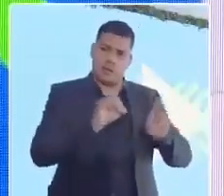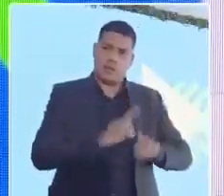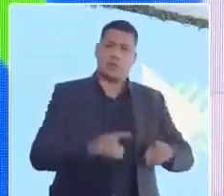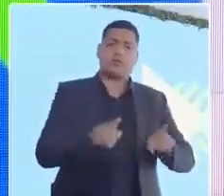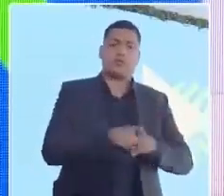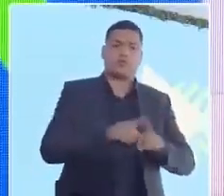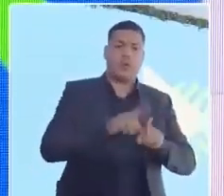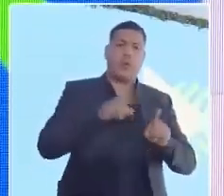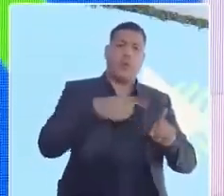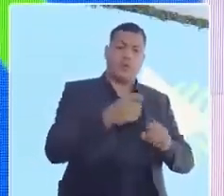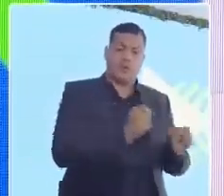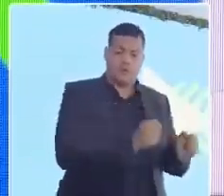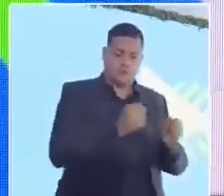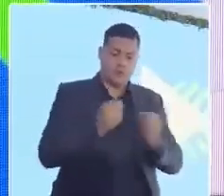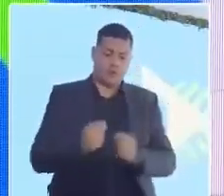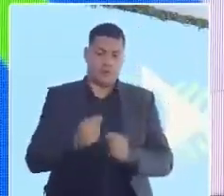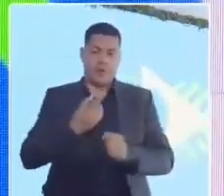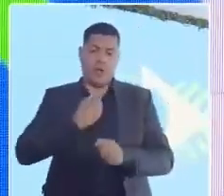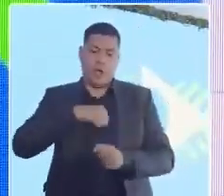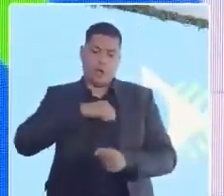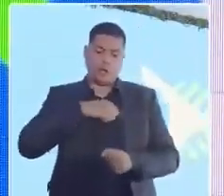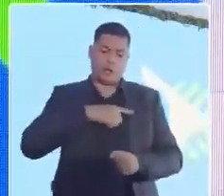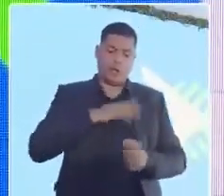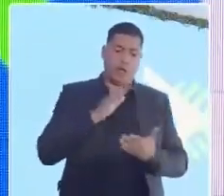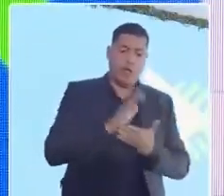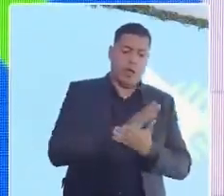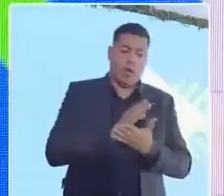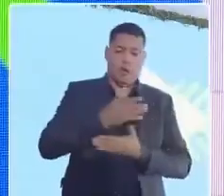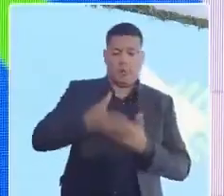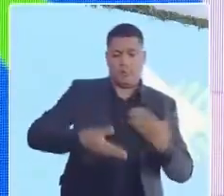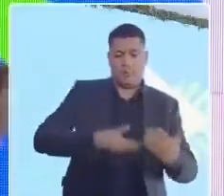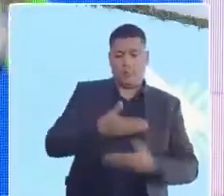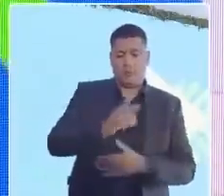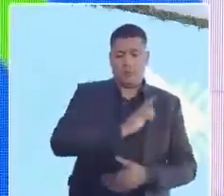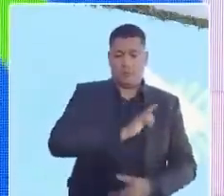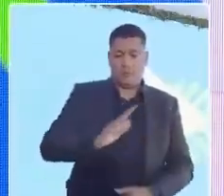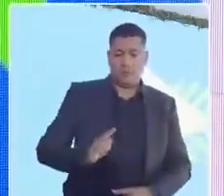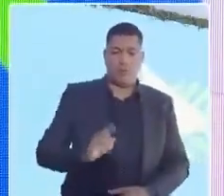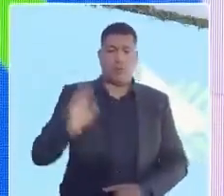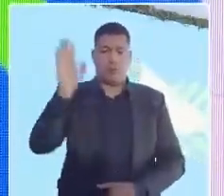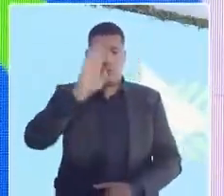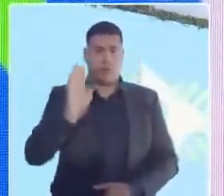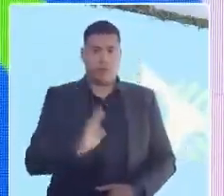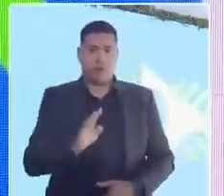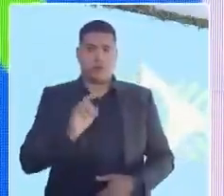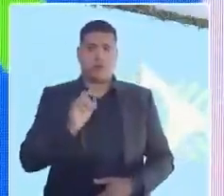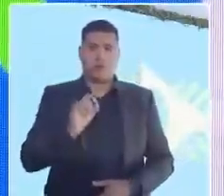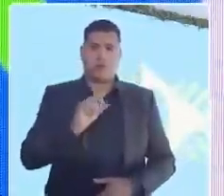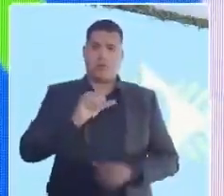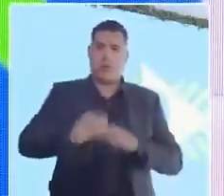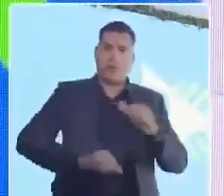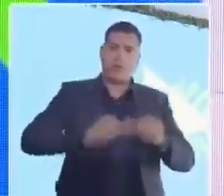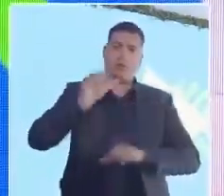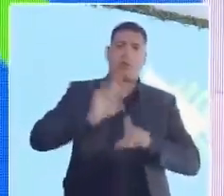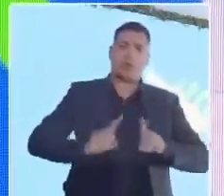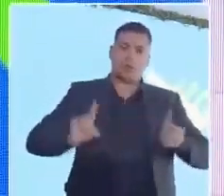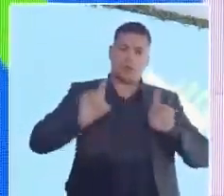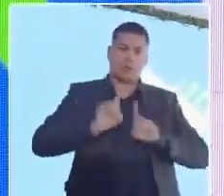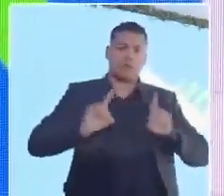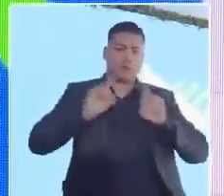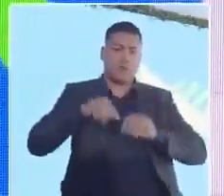essencial temos privilégio de ser parceiro do governo brasileiro para a transformação digital do país